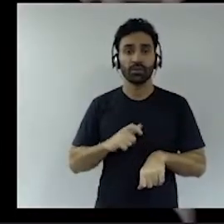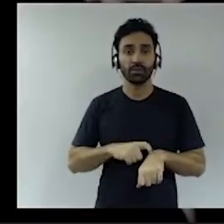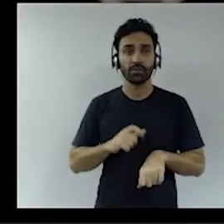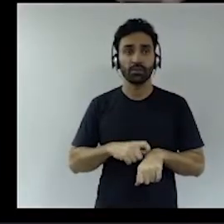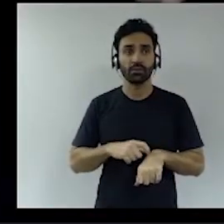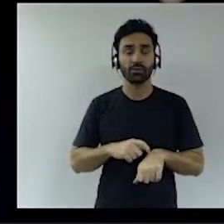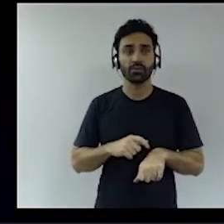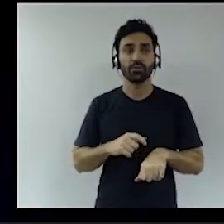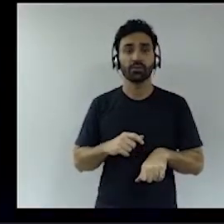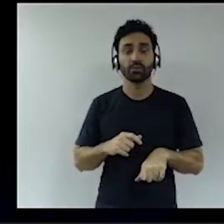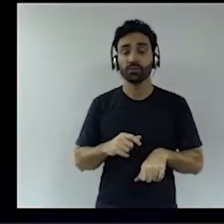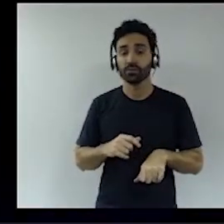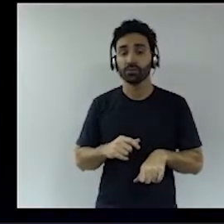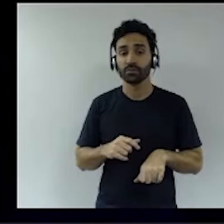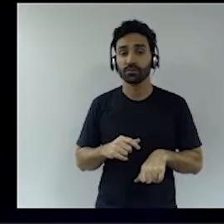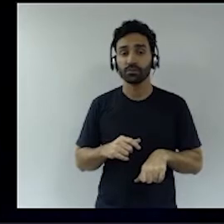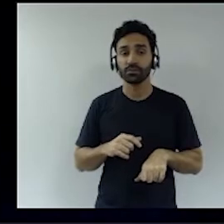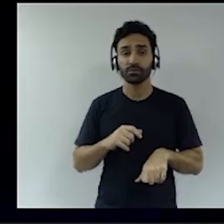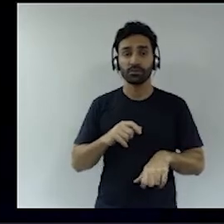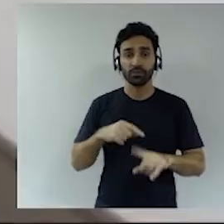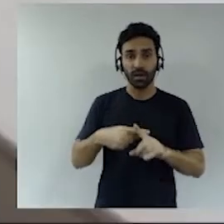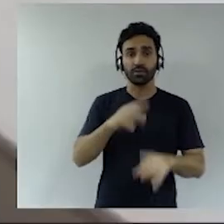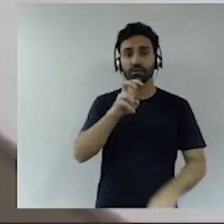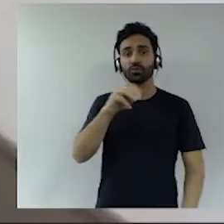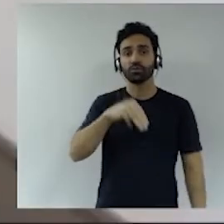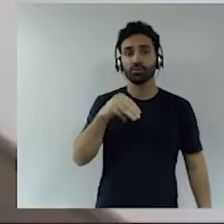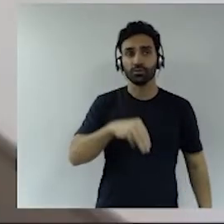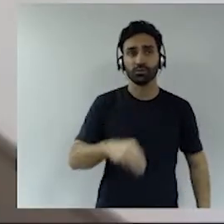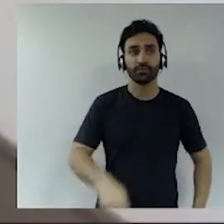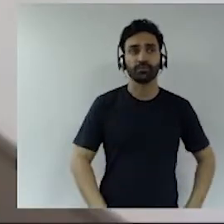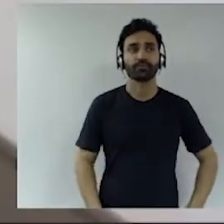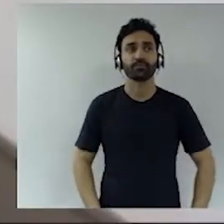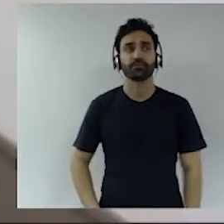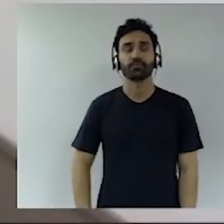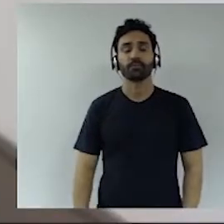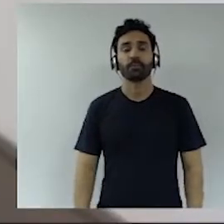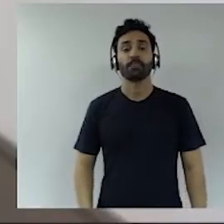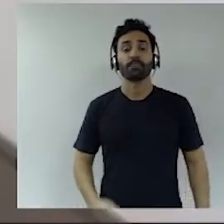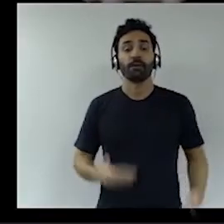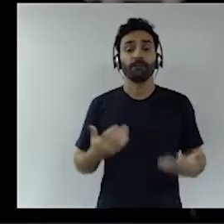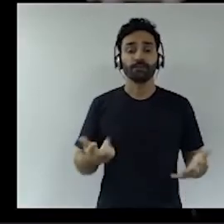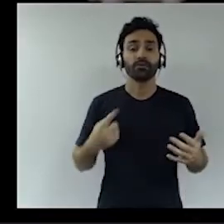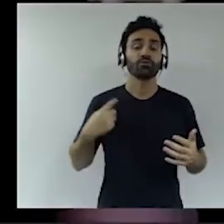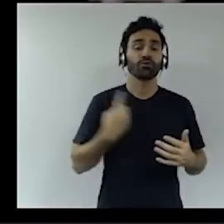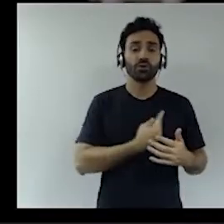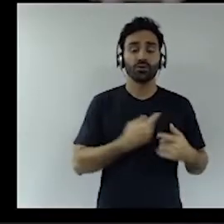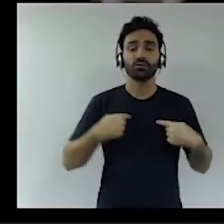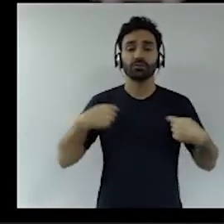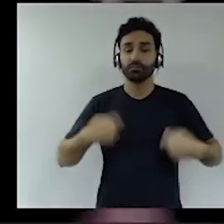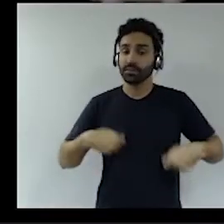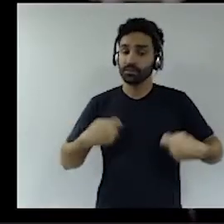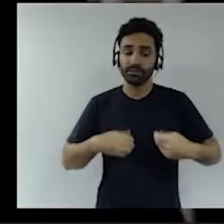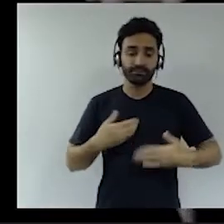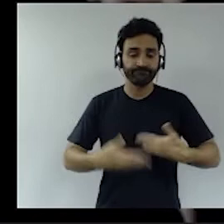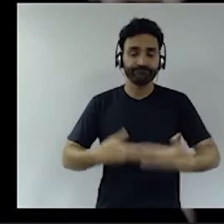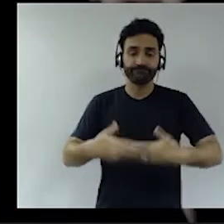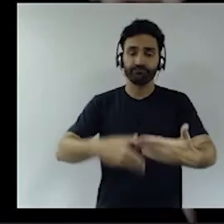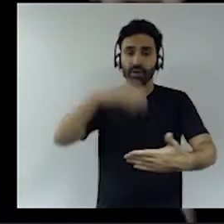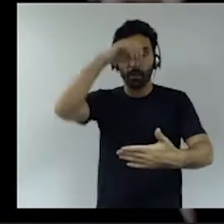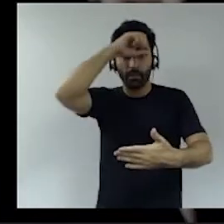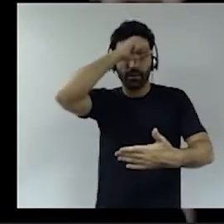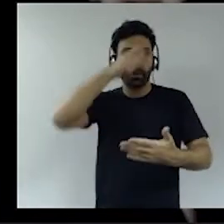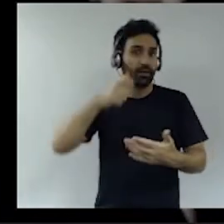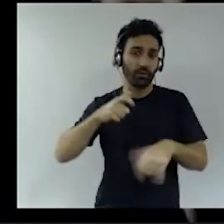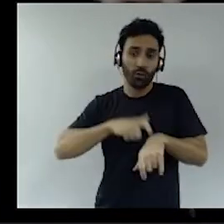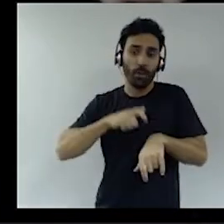aprender. Pois não? 5 minutos. Só. Pois não. Tivemos que aprender caminhando. Tivemos que aprender